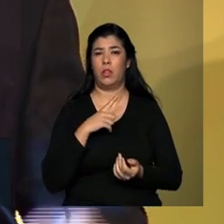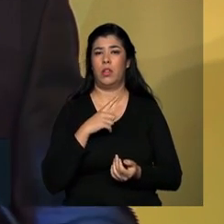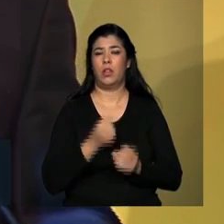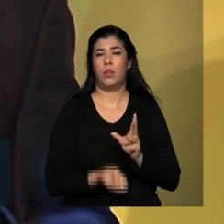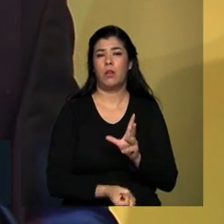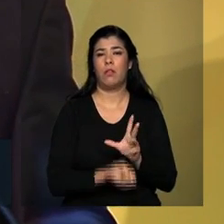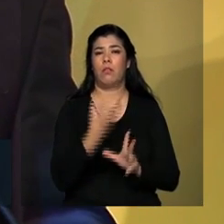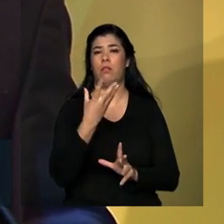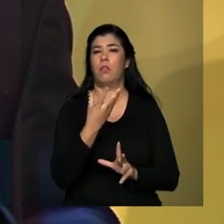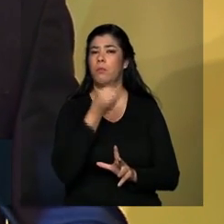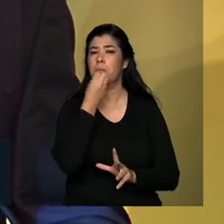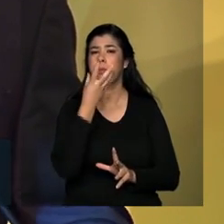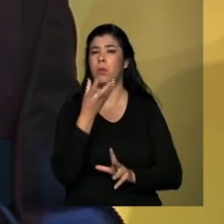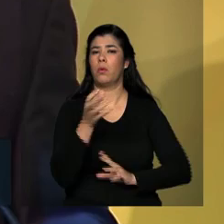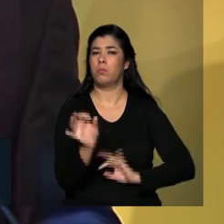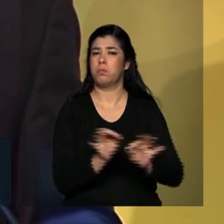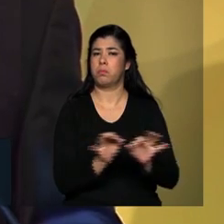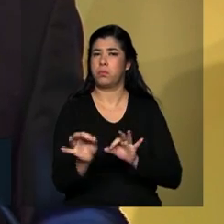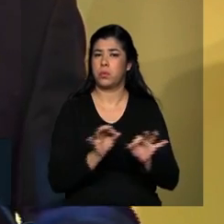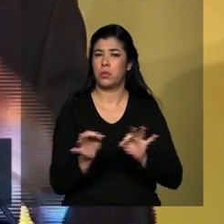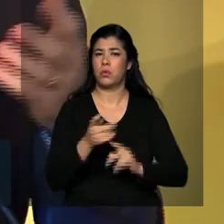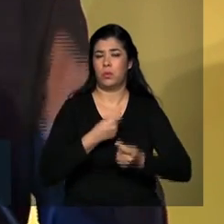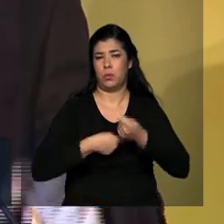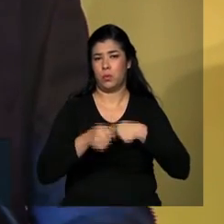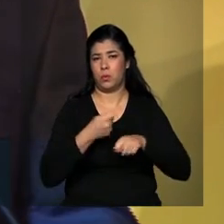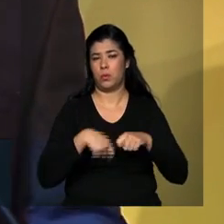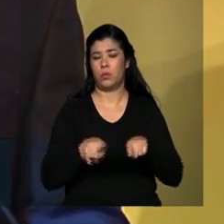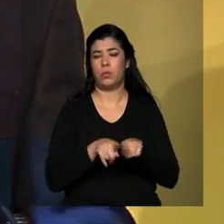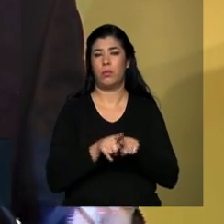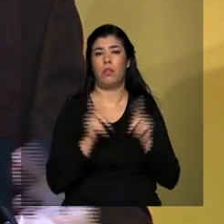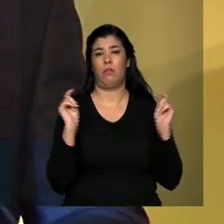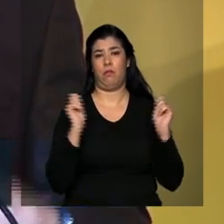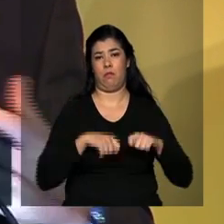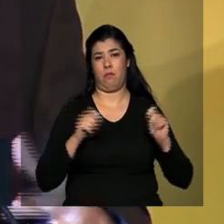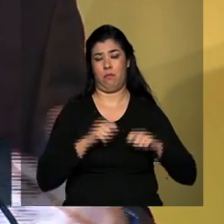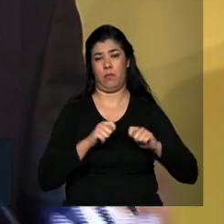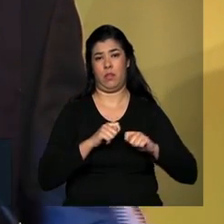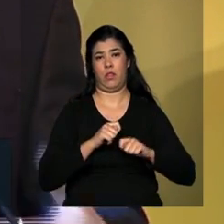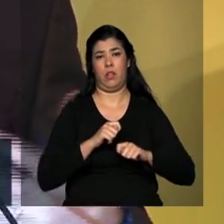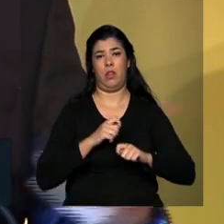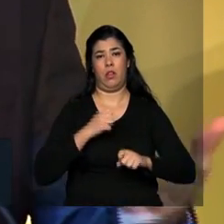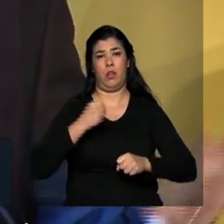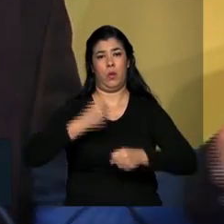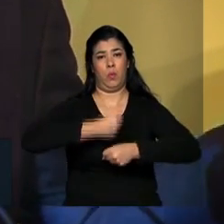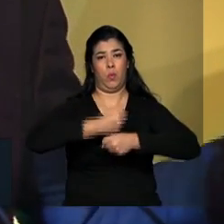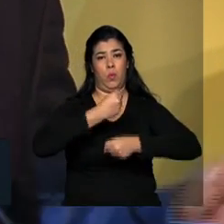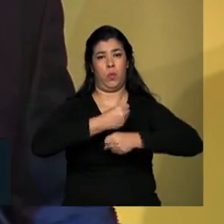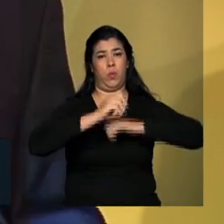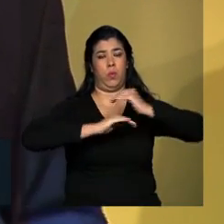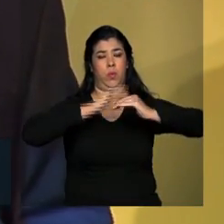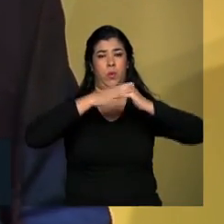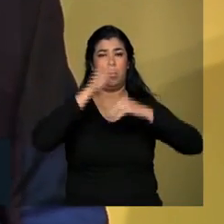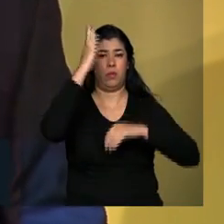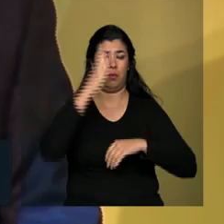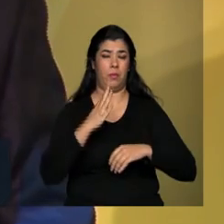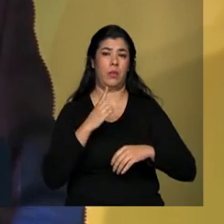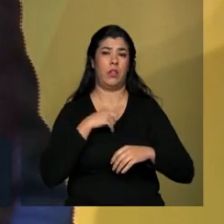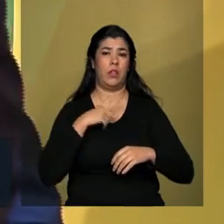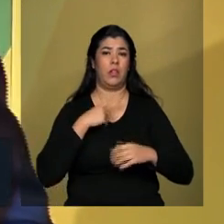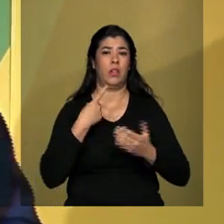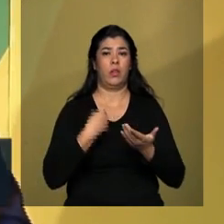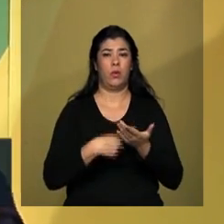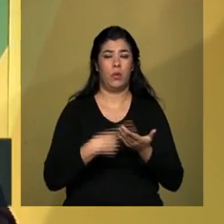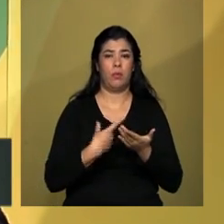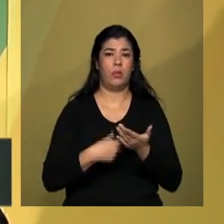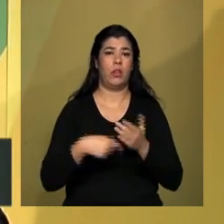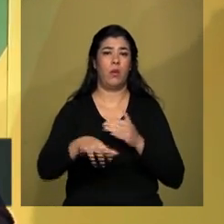implantar alguns bons projetos para o mercado. A capacidade do setor construtor do Brasil e vai combinar-se com o mercado e vai